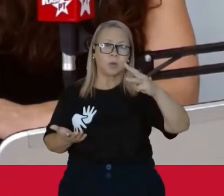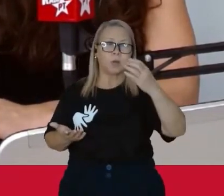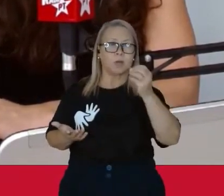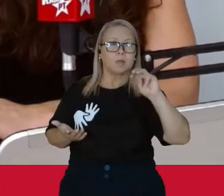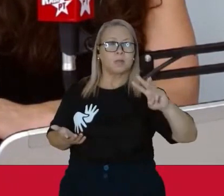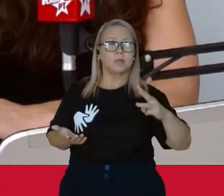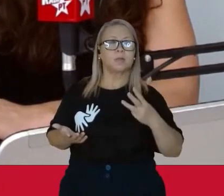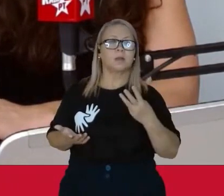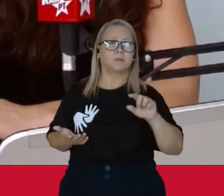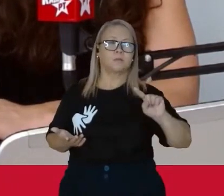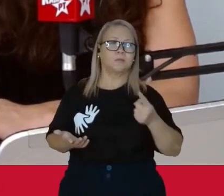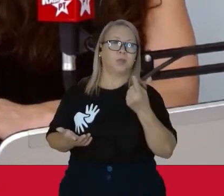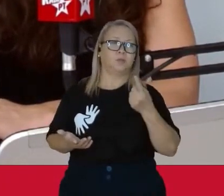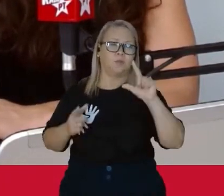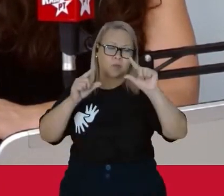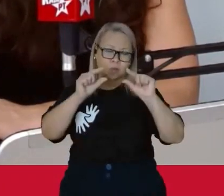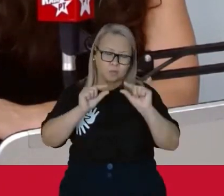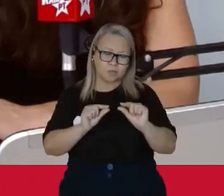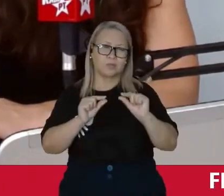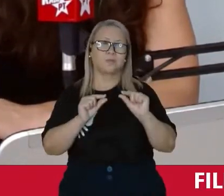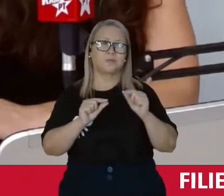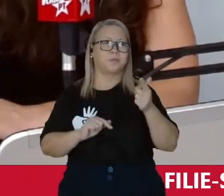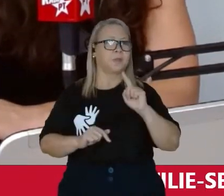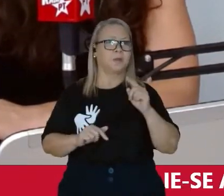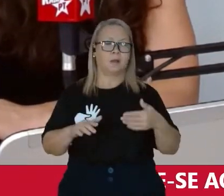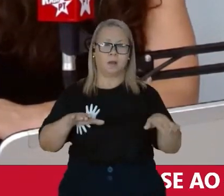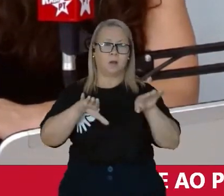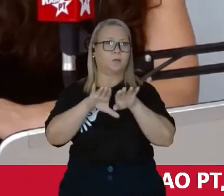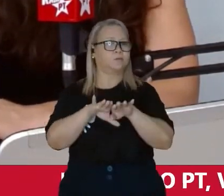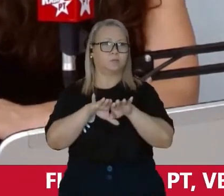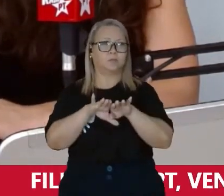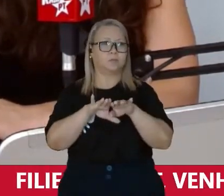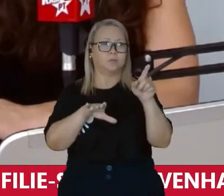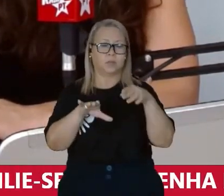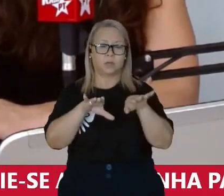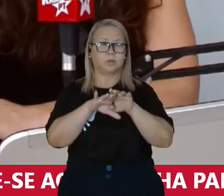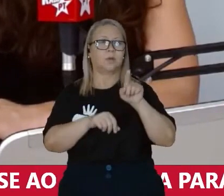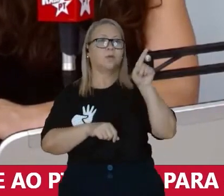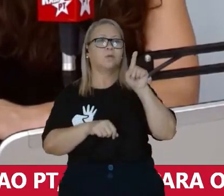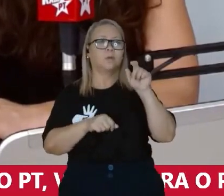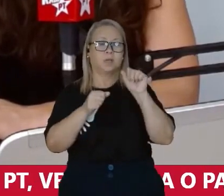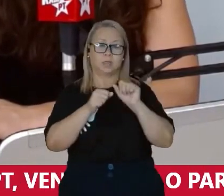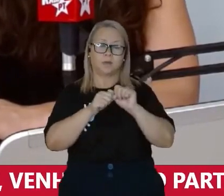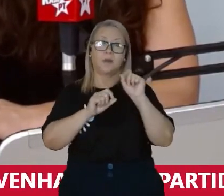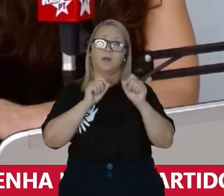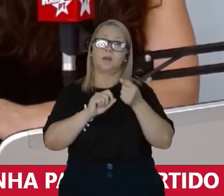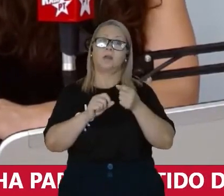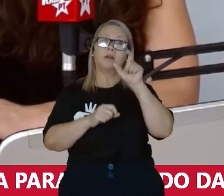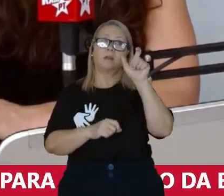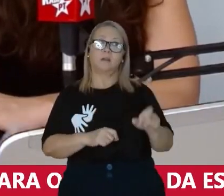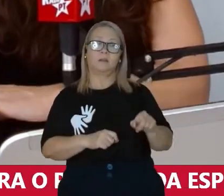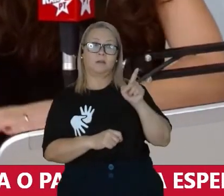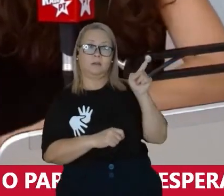50 mil, mas assim, era um número muito abaixo, e que não condiz com quem ele é e com o que ele já fez. Então,